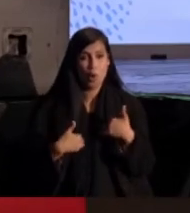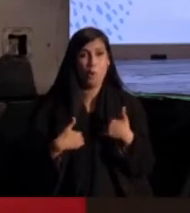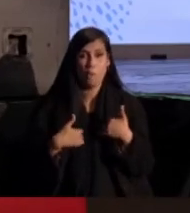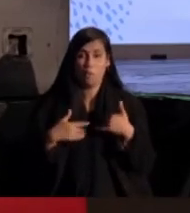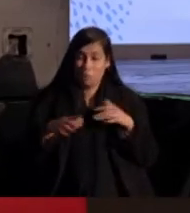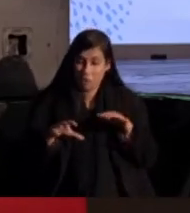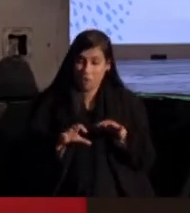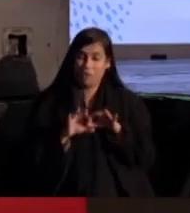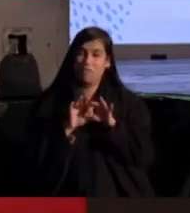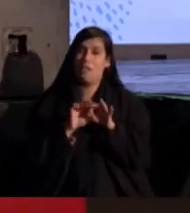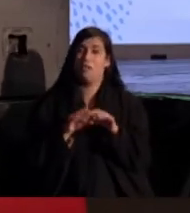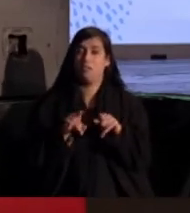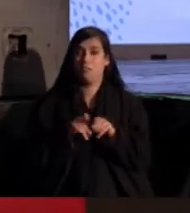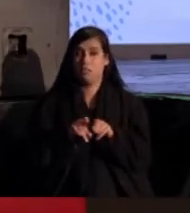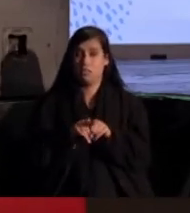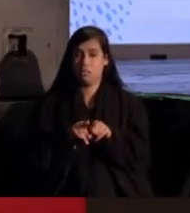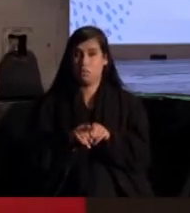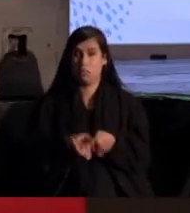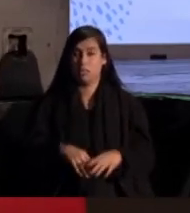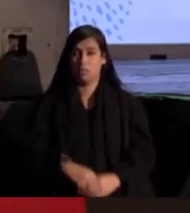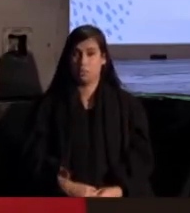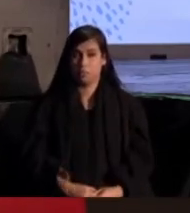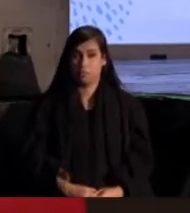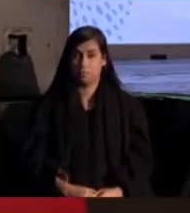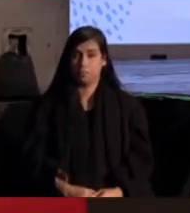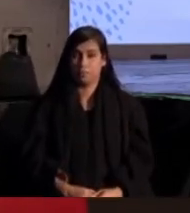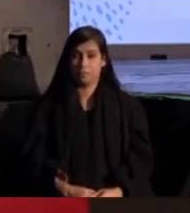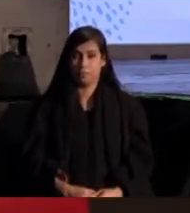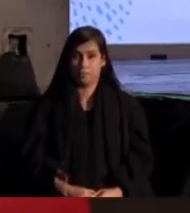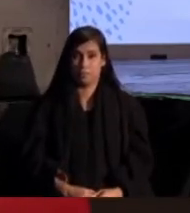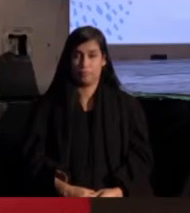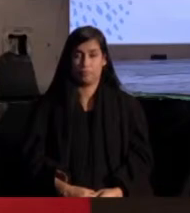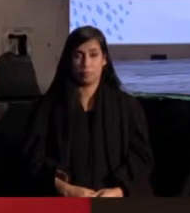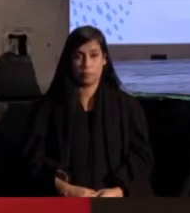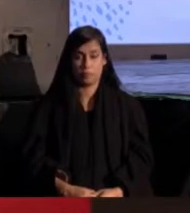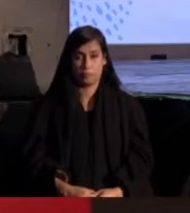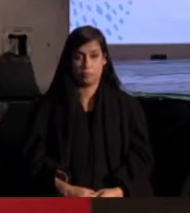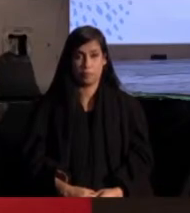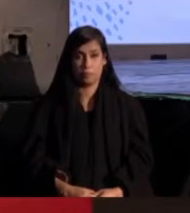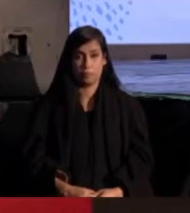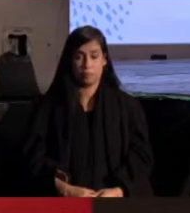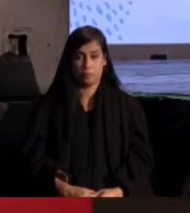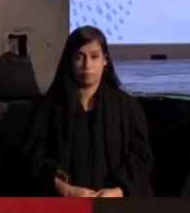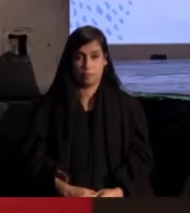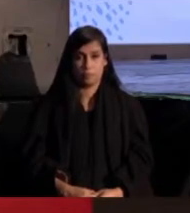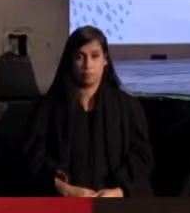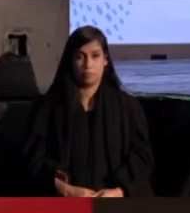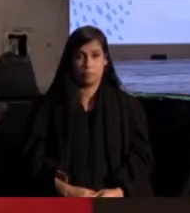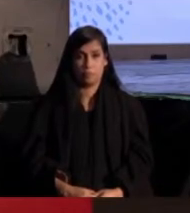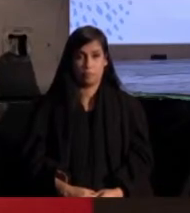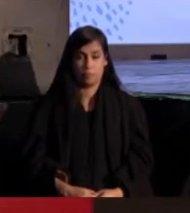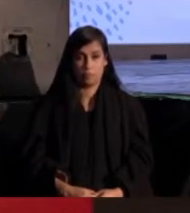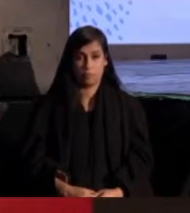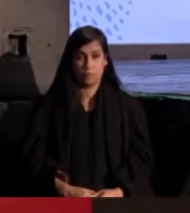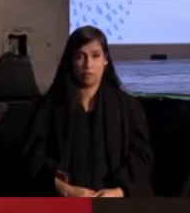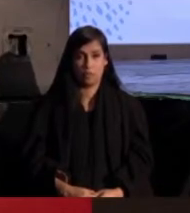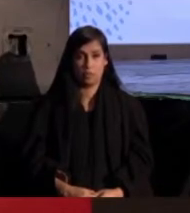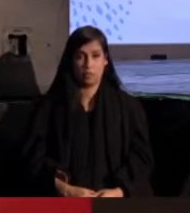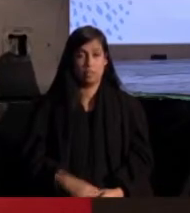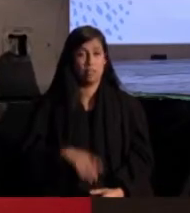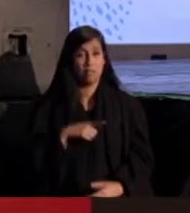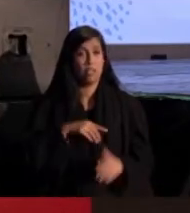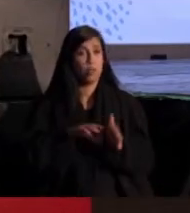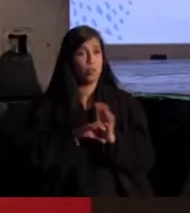Pela sua formação embriológica, pela sua inervação, pelas funções sociais que ela cumpre,